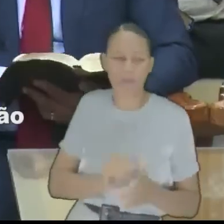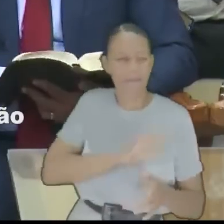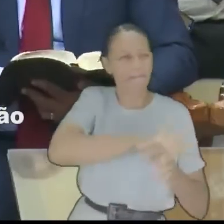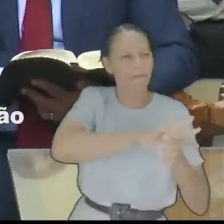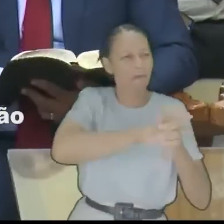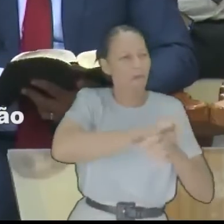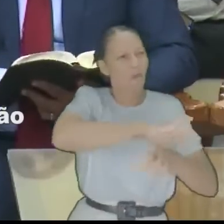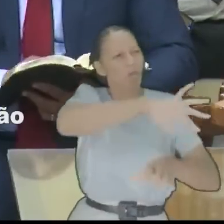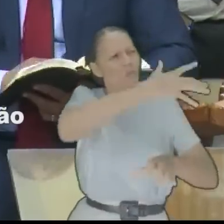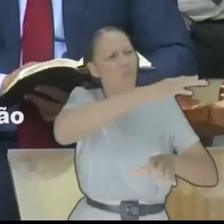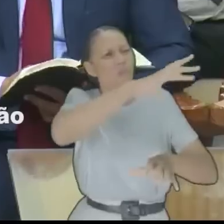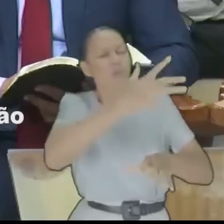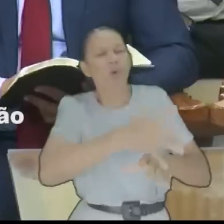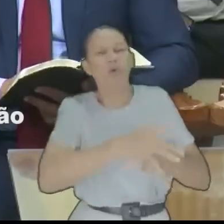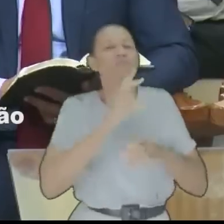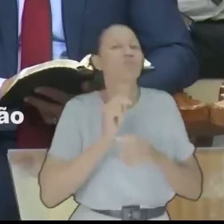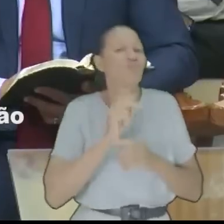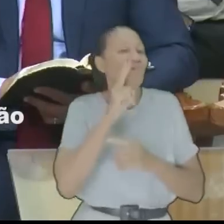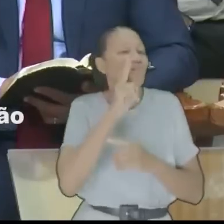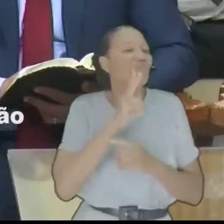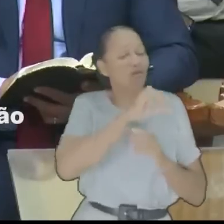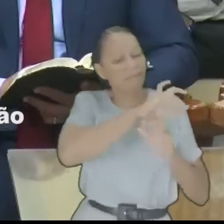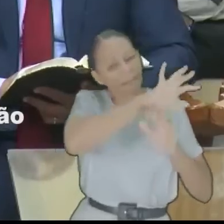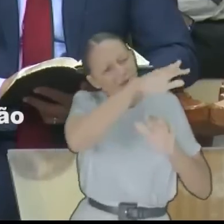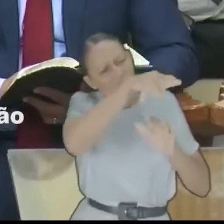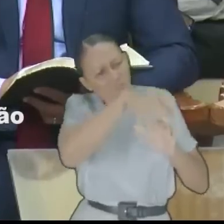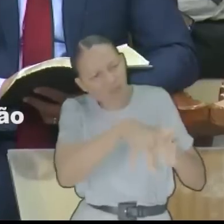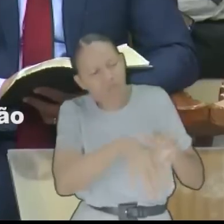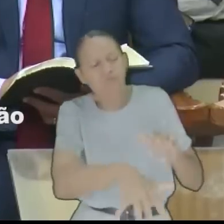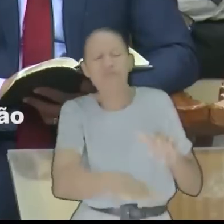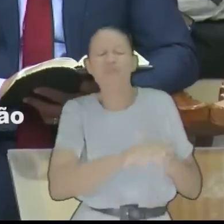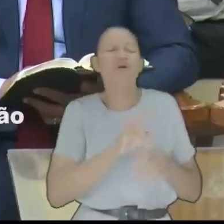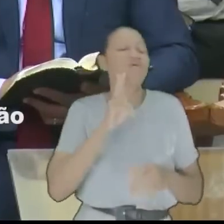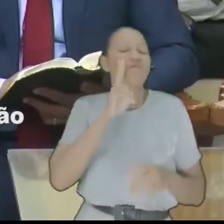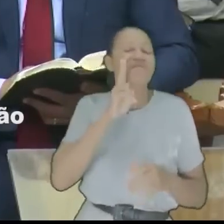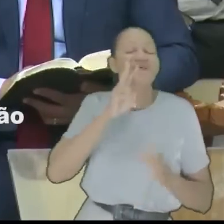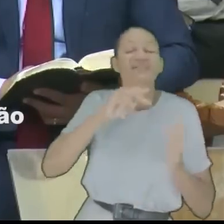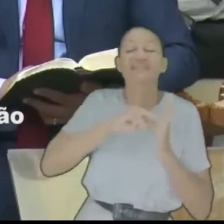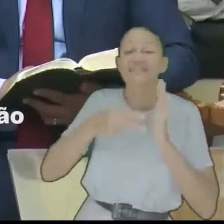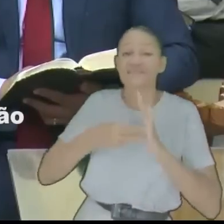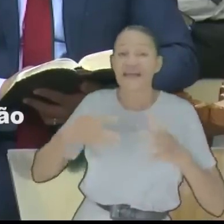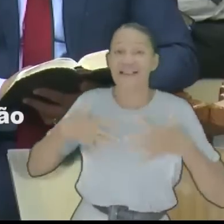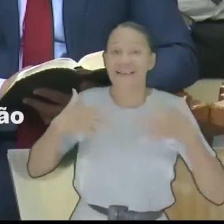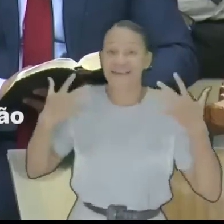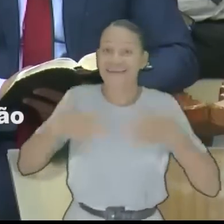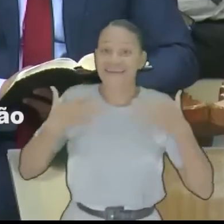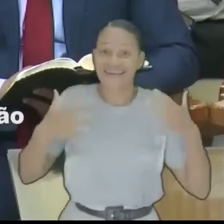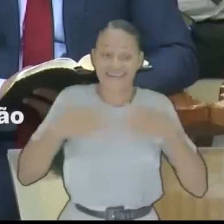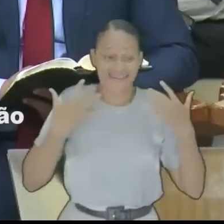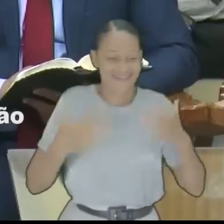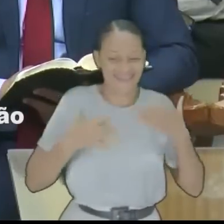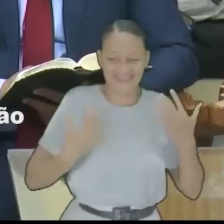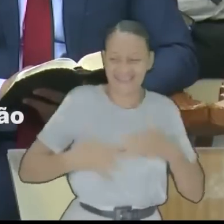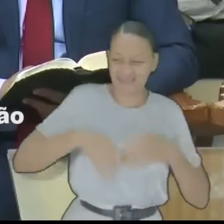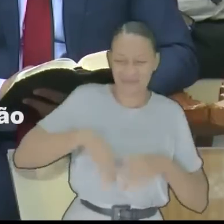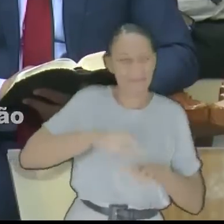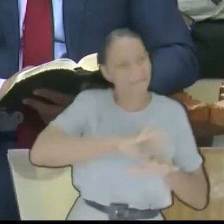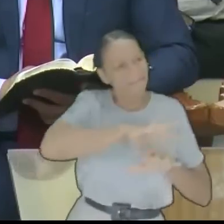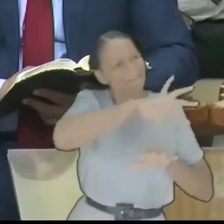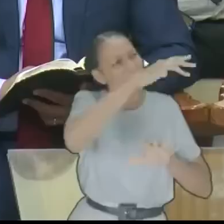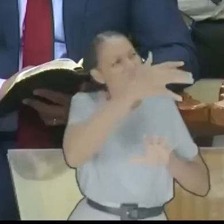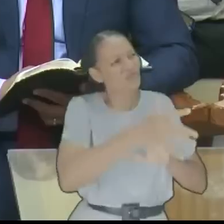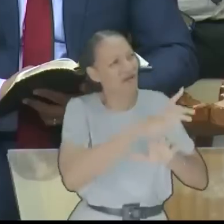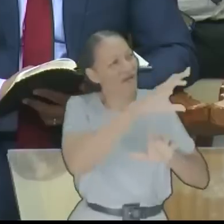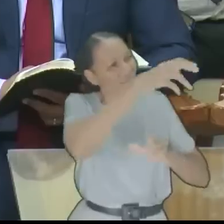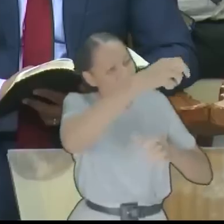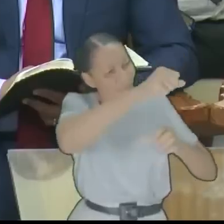mosto. Mosto fala de vinho. Vinho na Bíblia é símbolo de alegria. E os montes destilarão mosto,